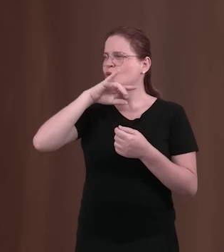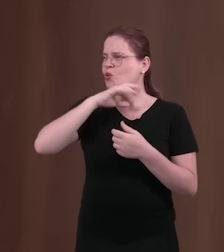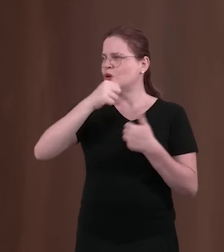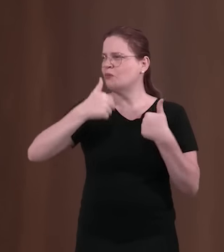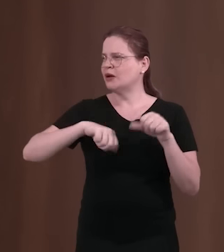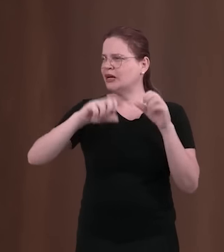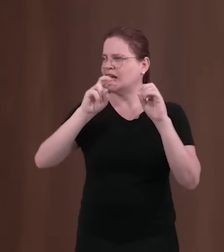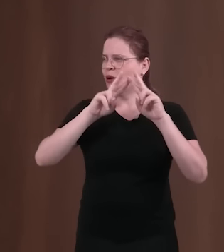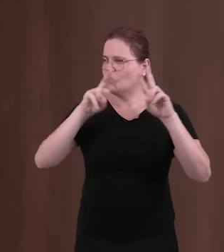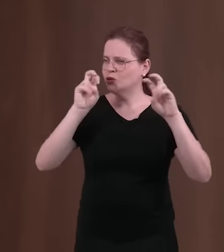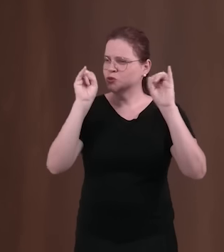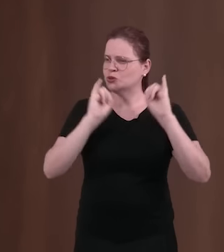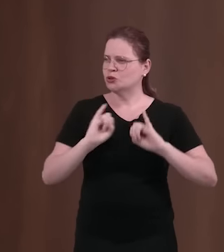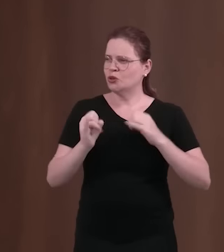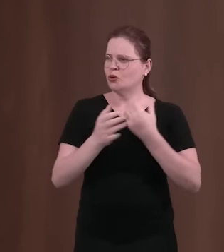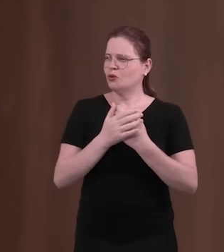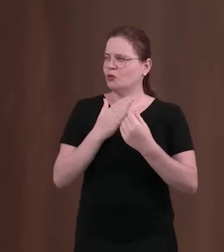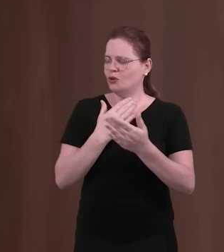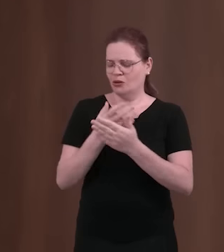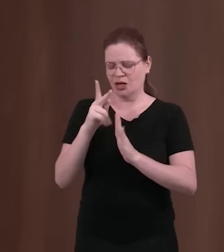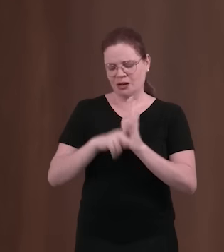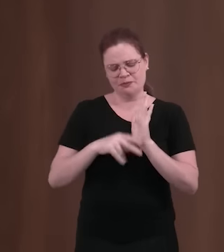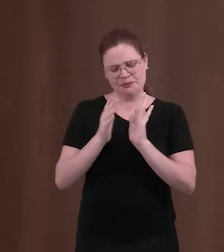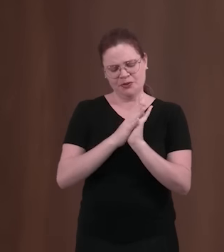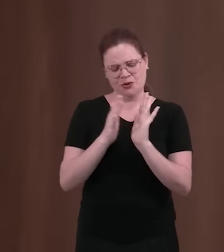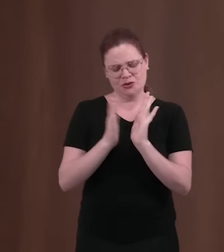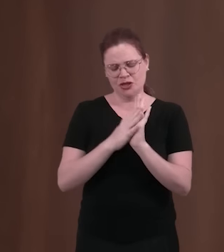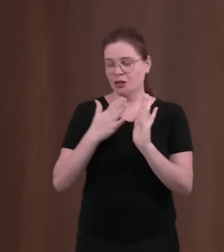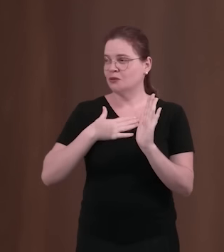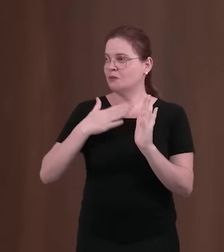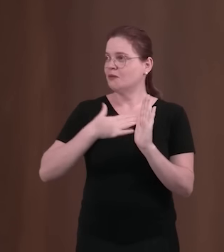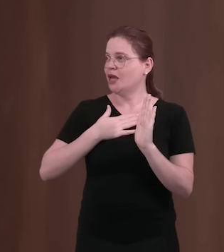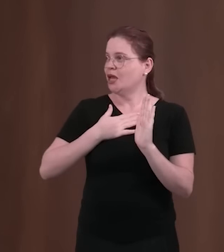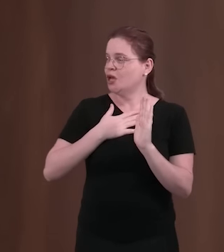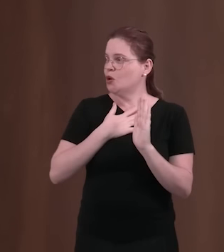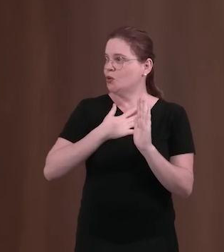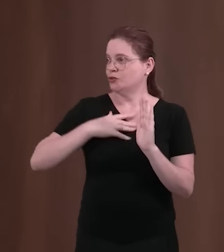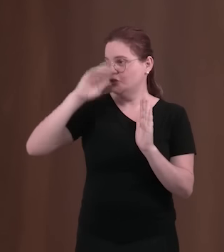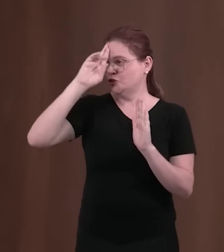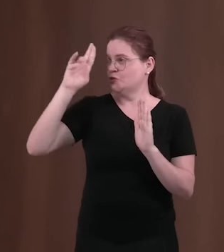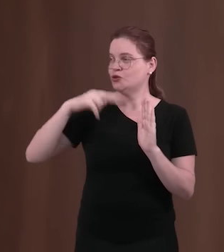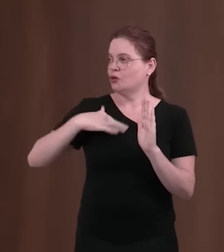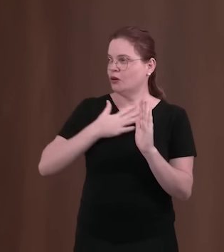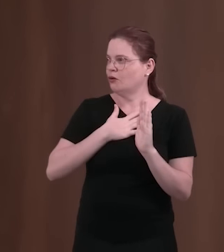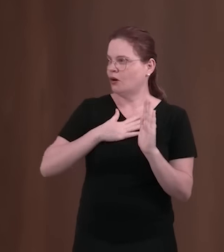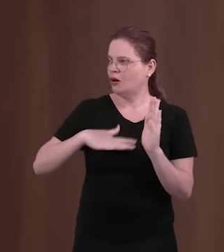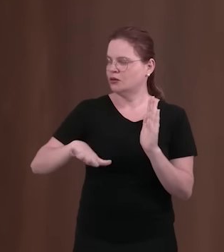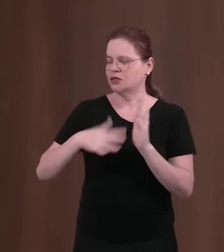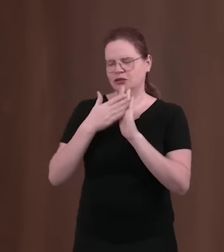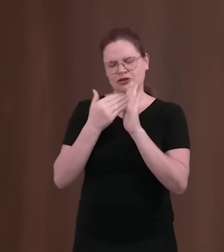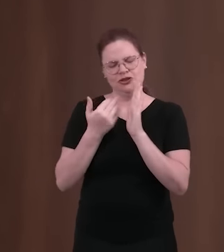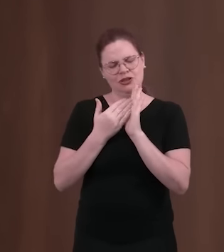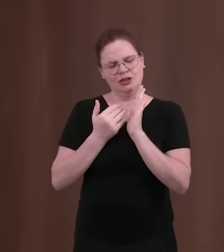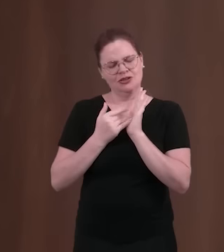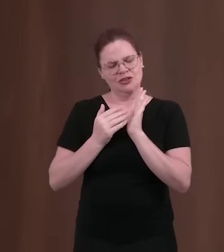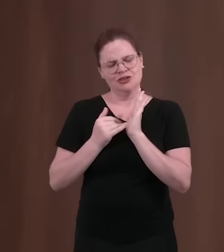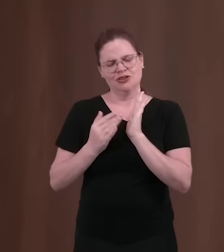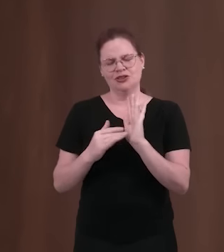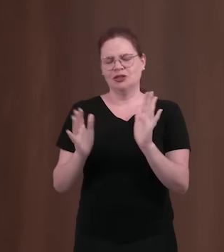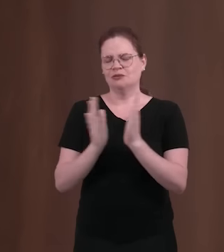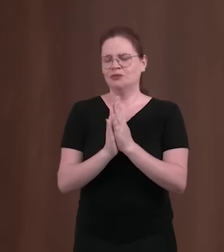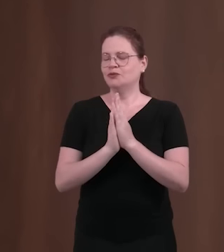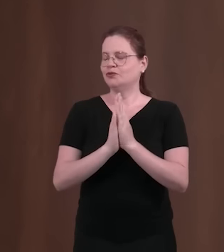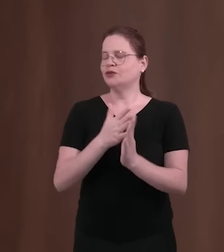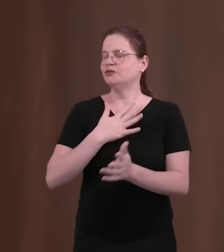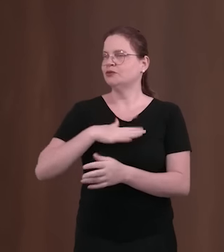pensamento, qualquer plano que nós venhamos a fazer, que nos desvia do caminho